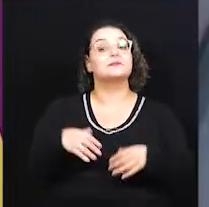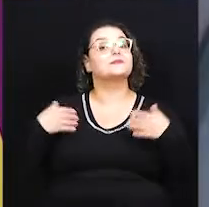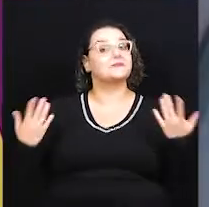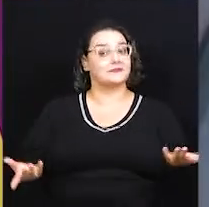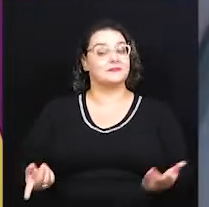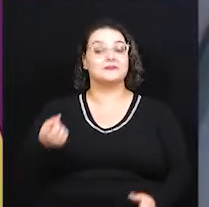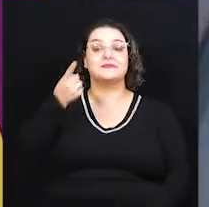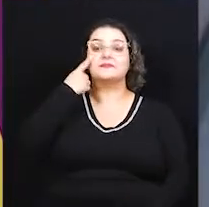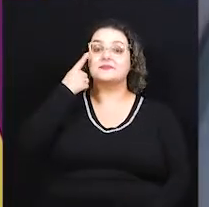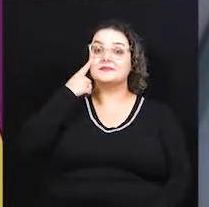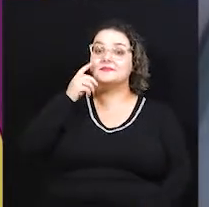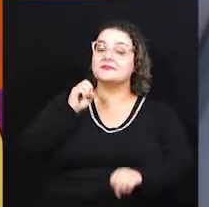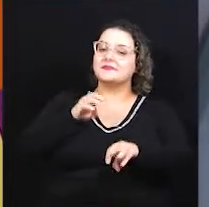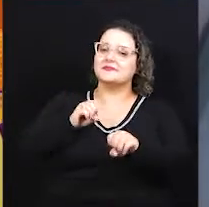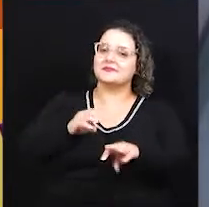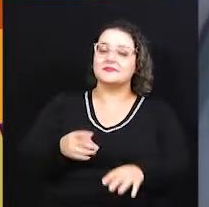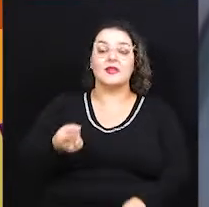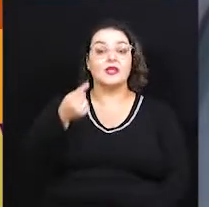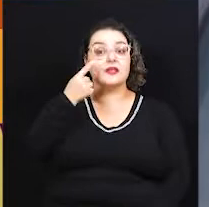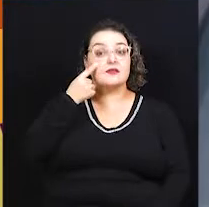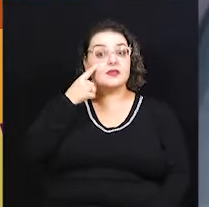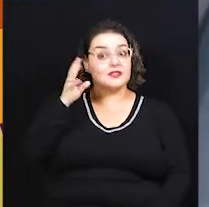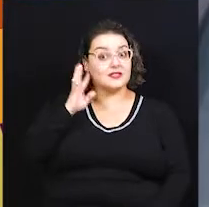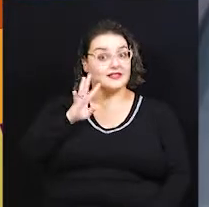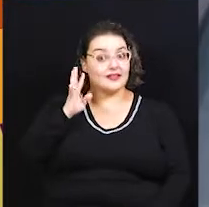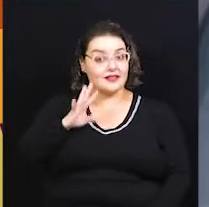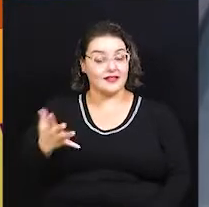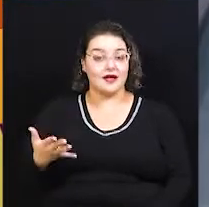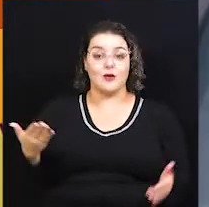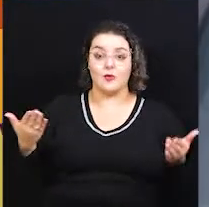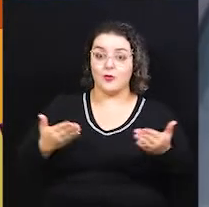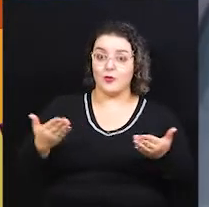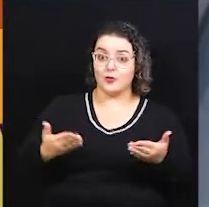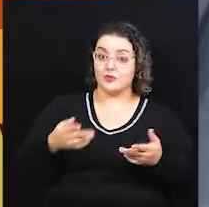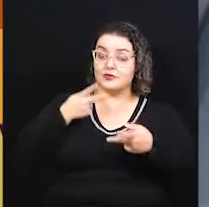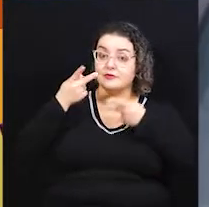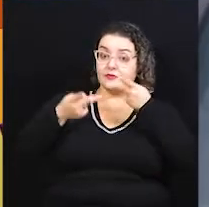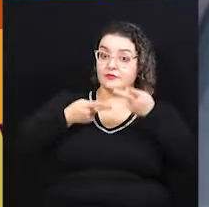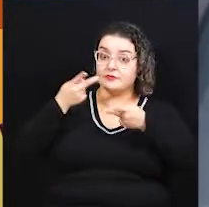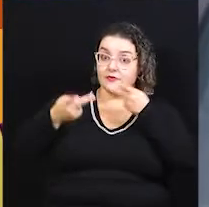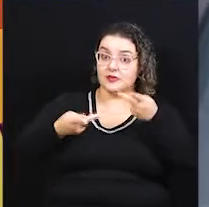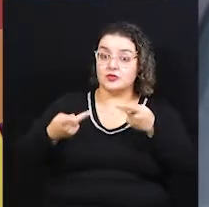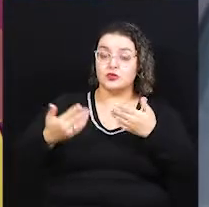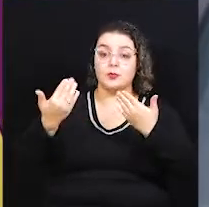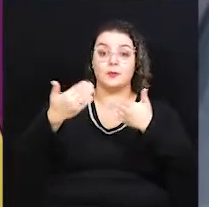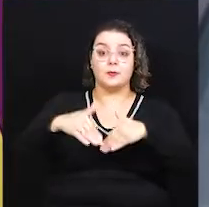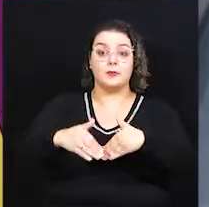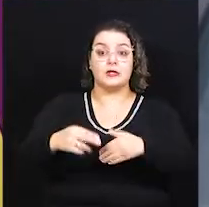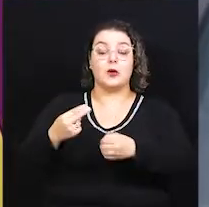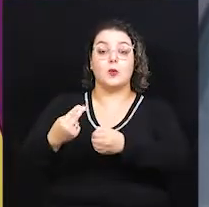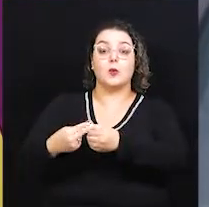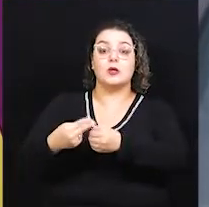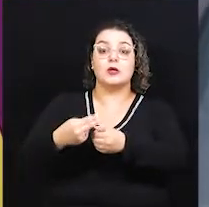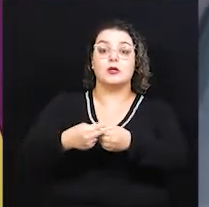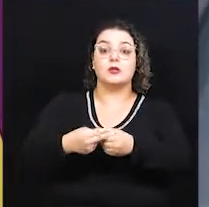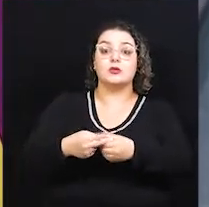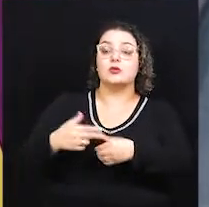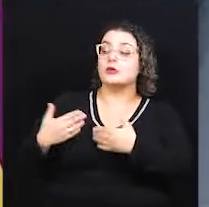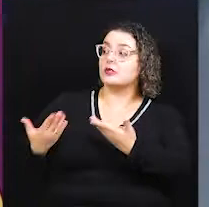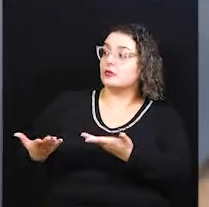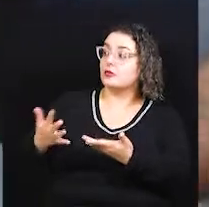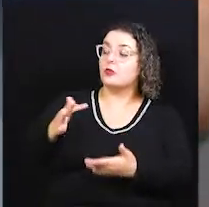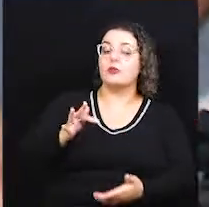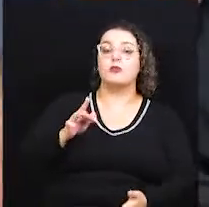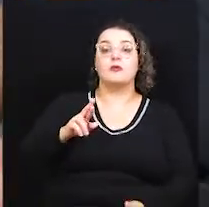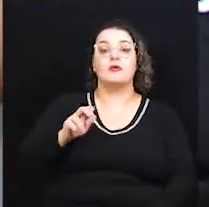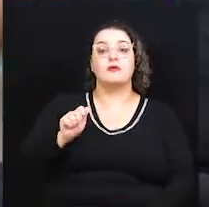Bom, é o quadro De Olho na Educação e olha só que bacana, hoje a gente vai falar muito sobre a prova da Unicamp. Eu estou aqui com o Francisco,